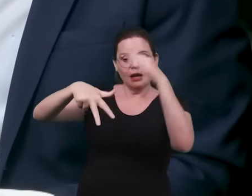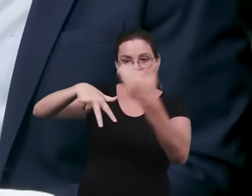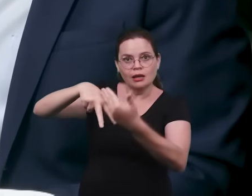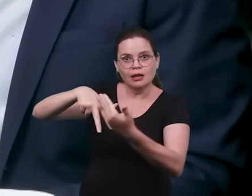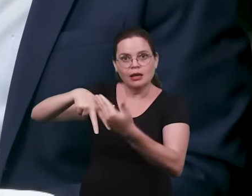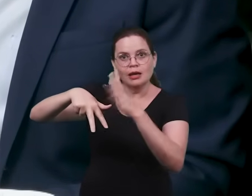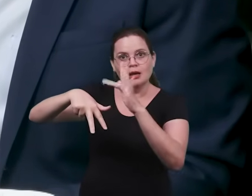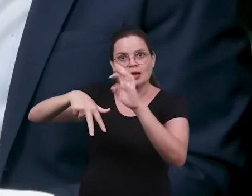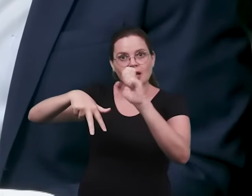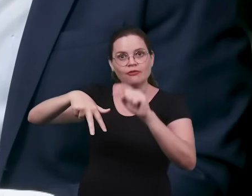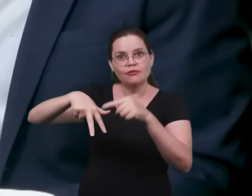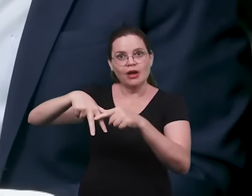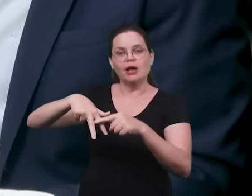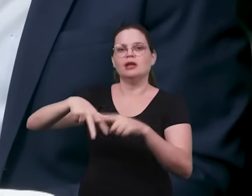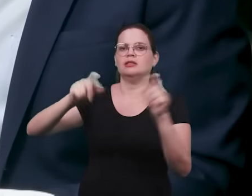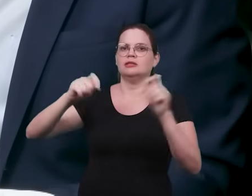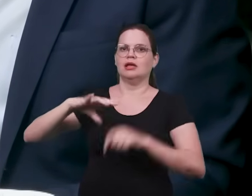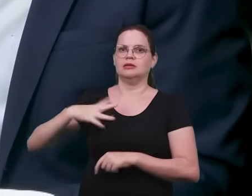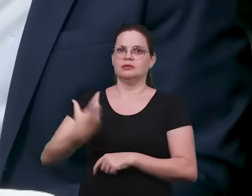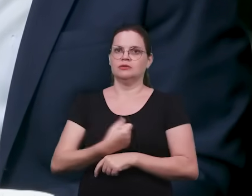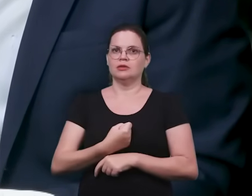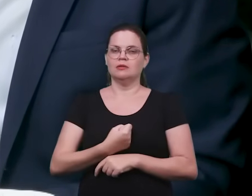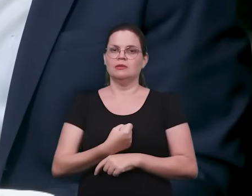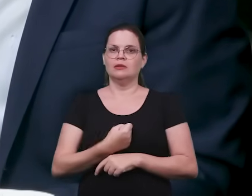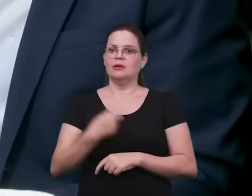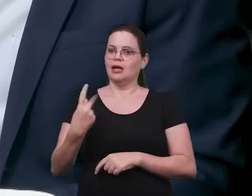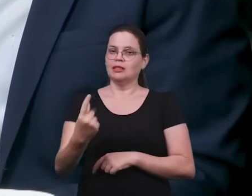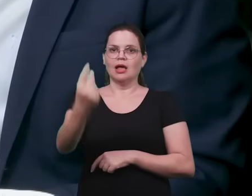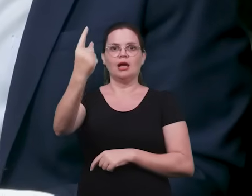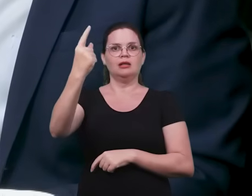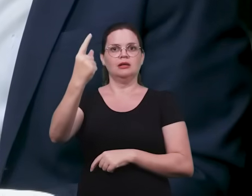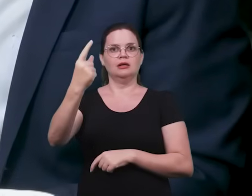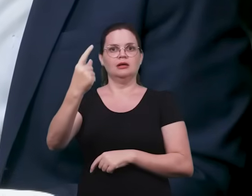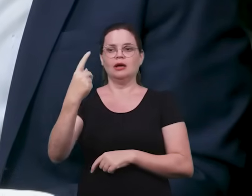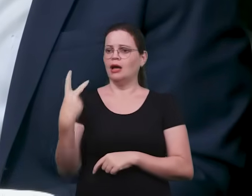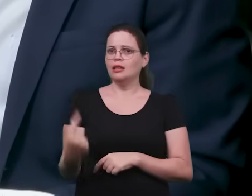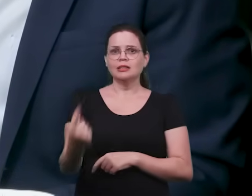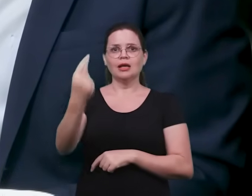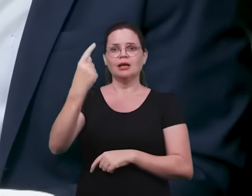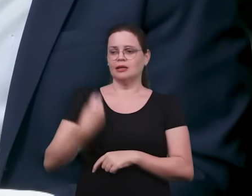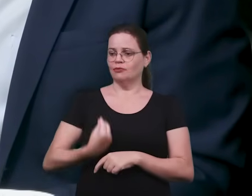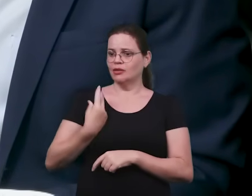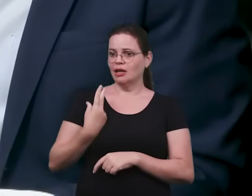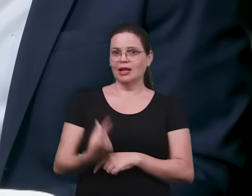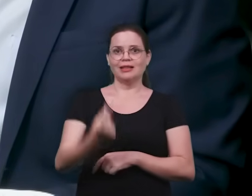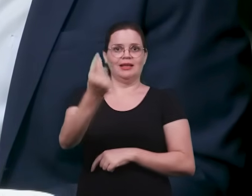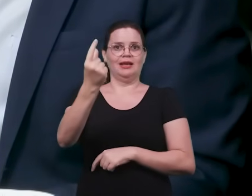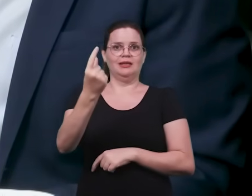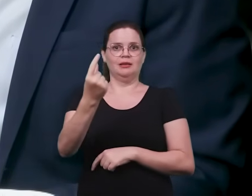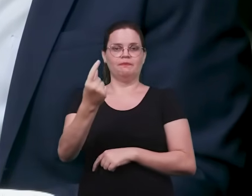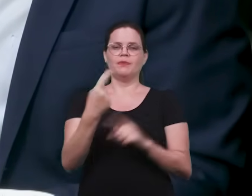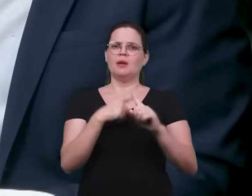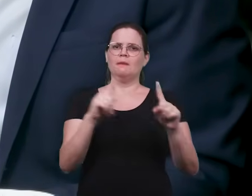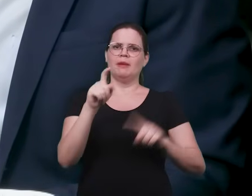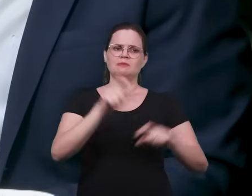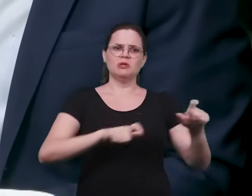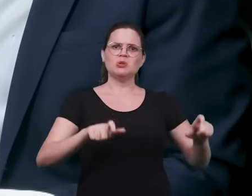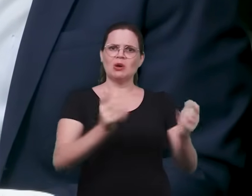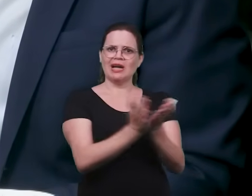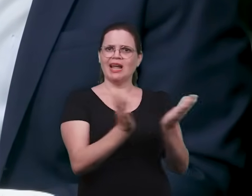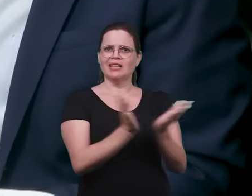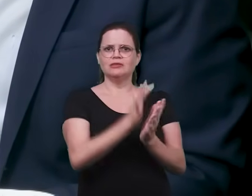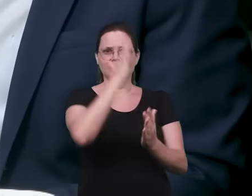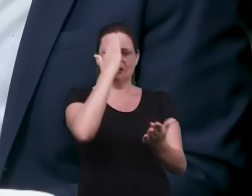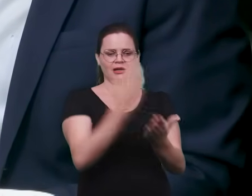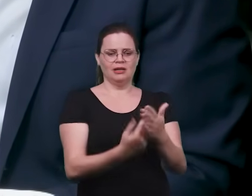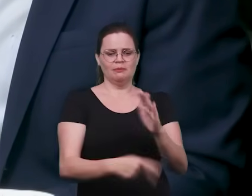monte de crente não quer vida eterna. Quer as coisas daqui. Mas a promessa é vida eterna. Que moveu a igreja